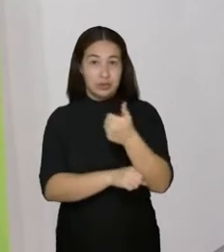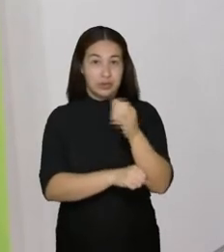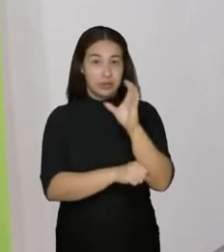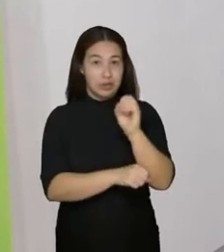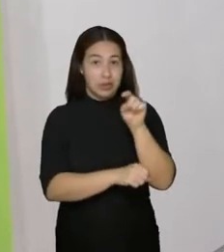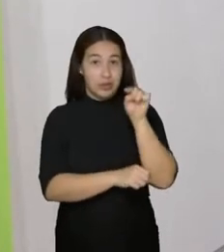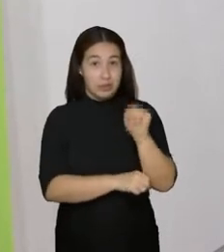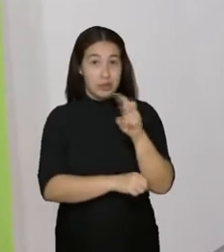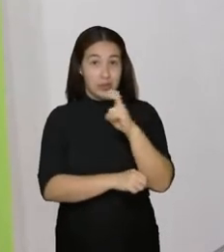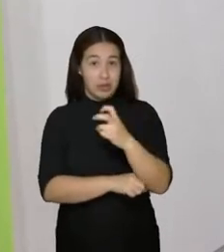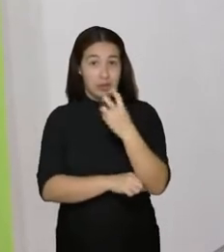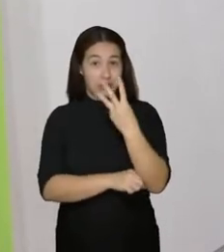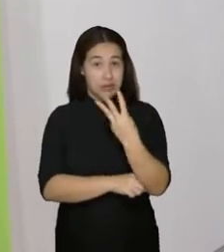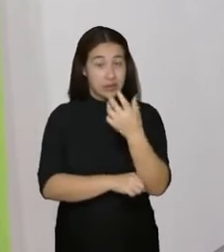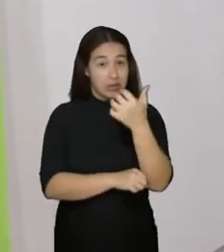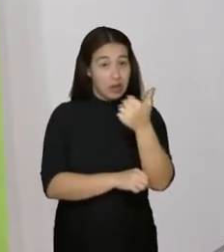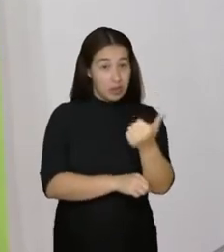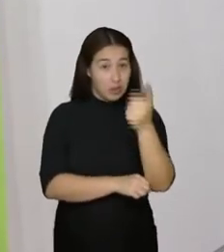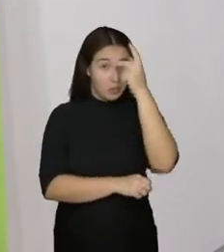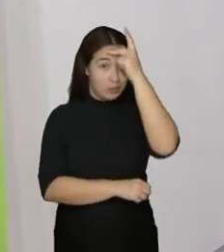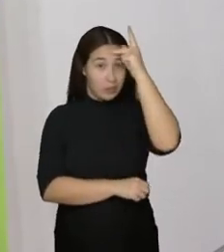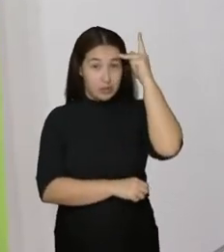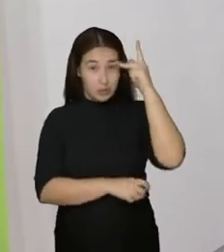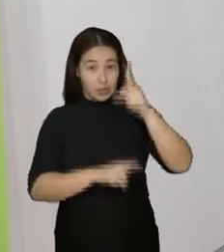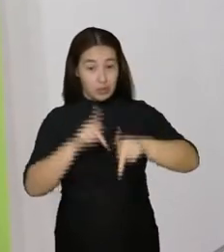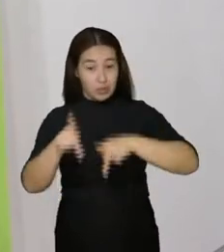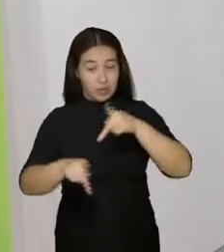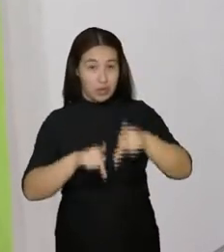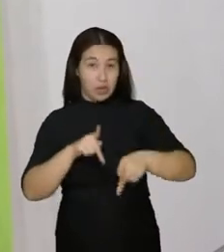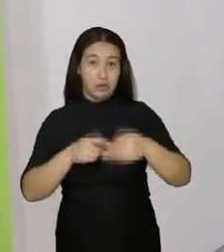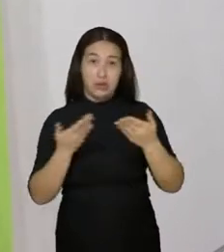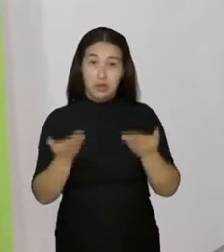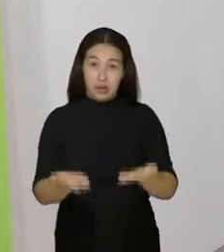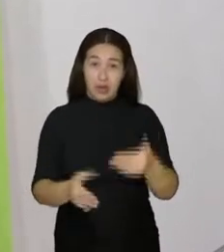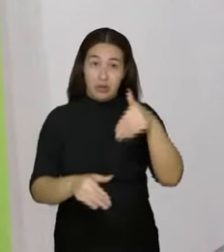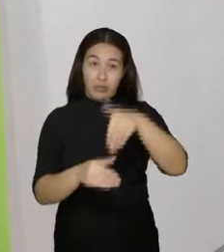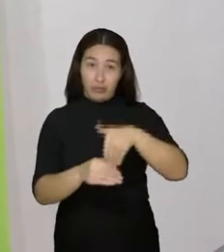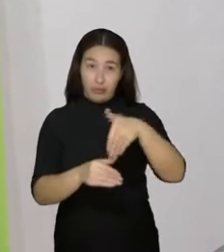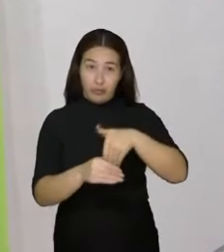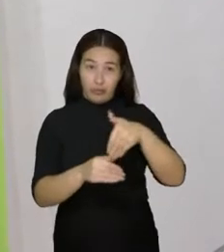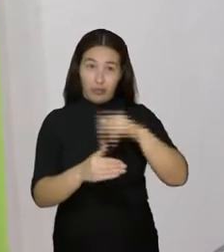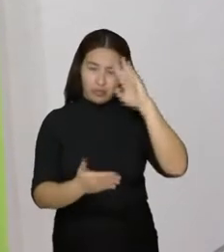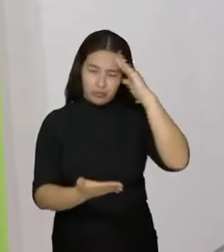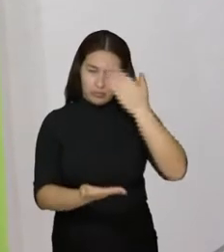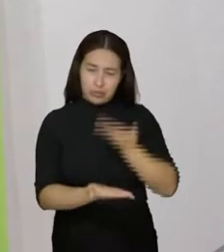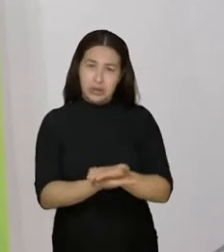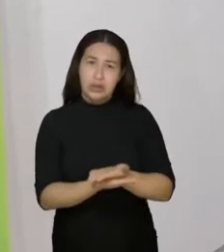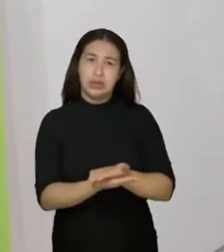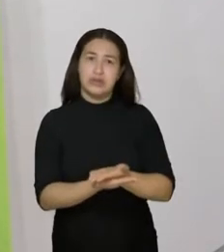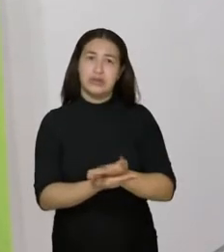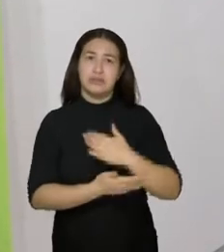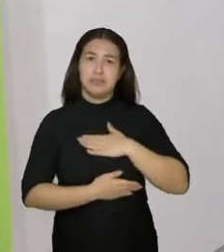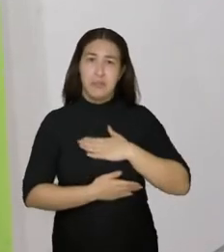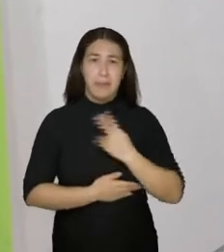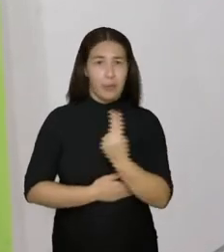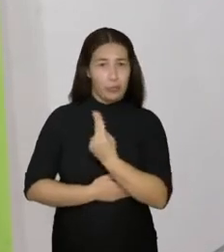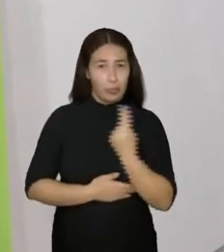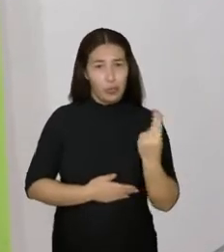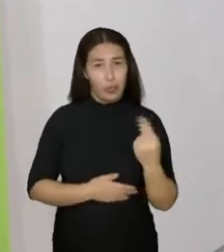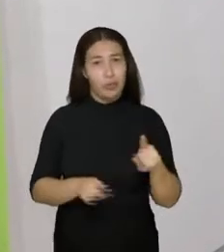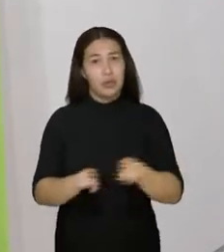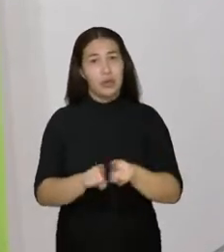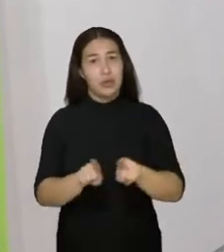110.531 catarinenses que depositaram a sua confiança no nosso nome e no nosso